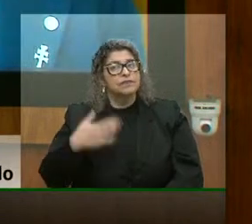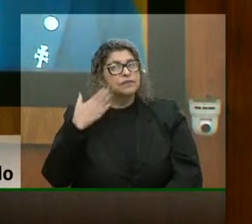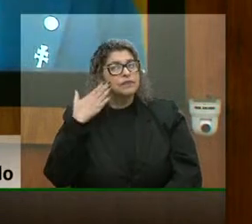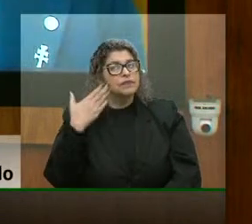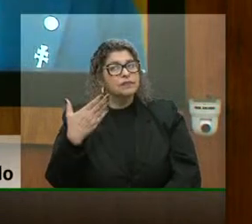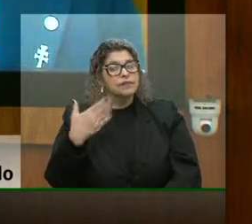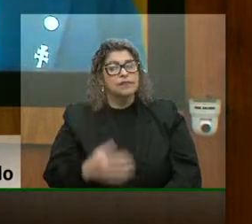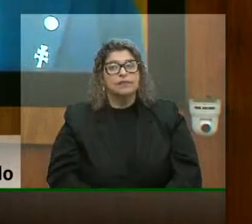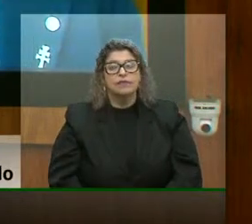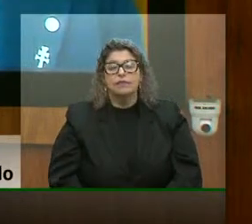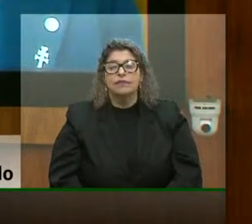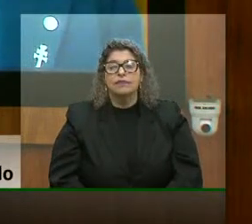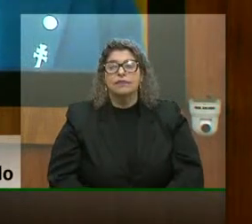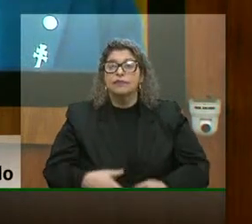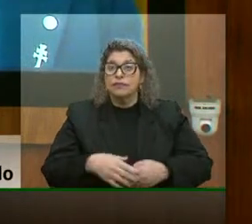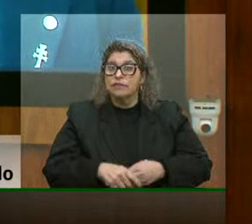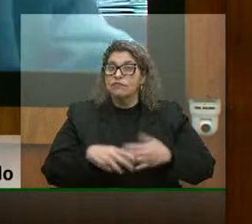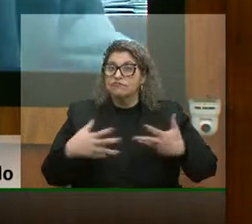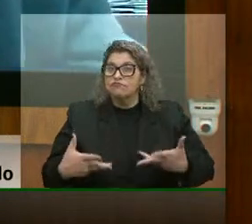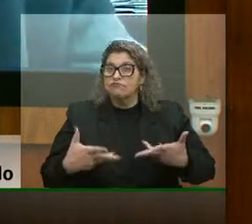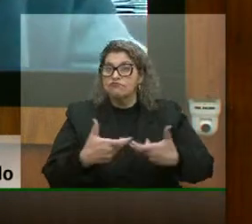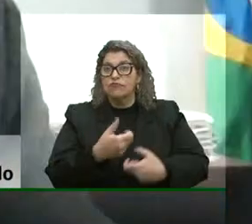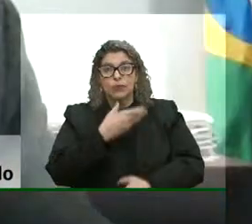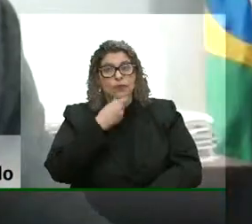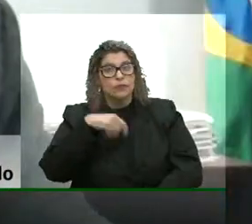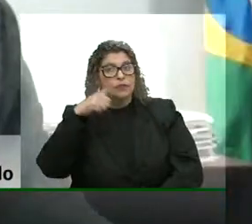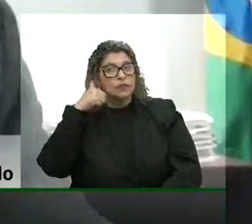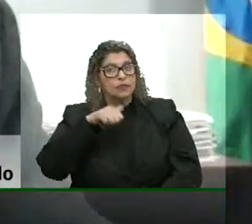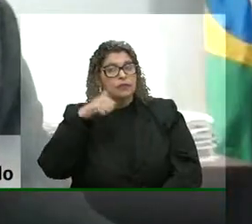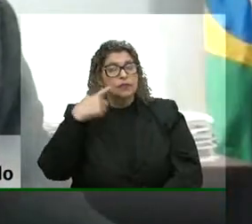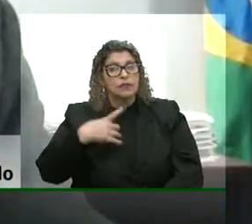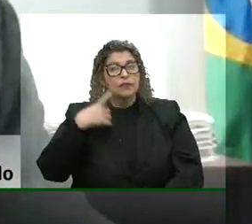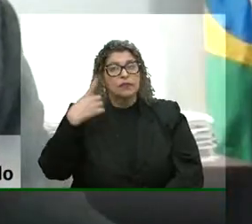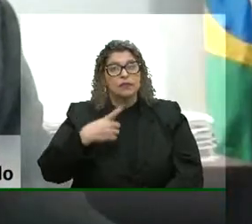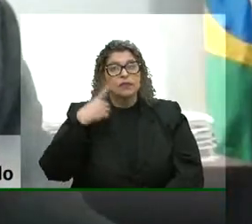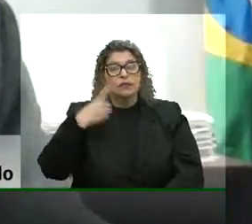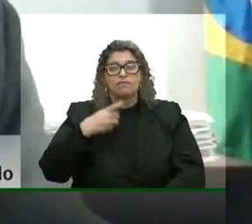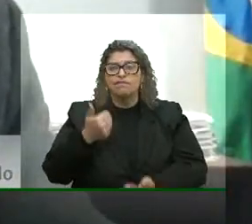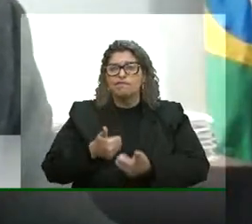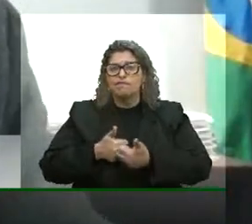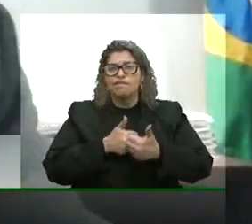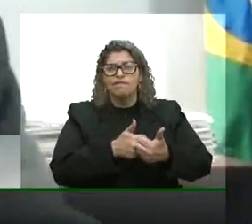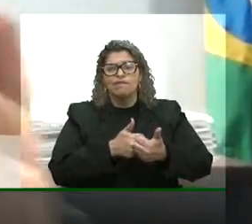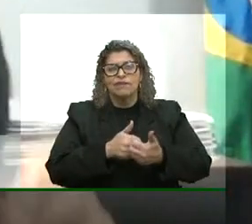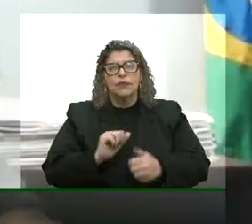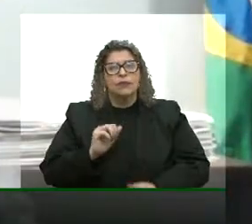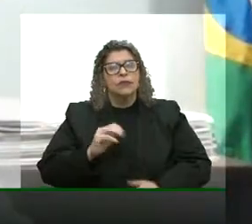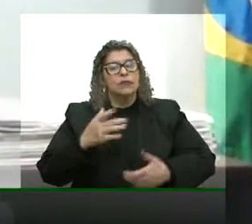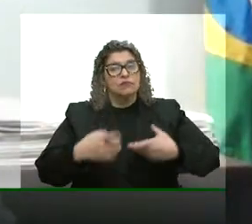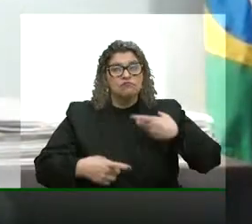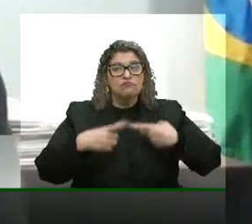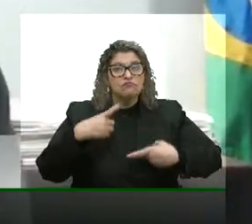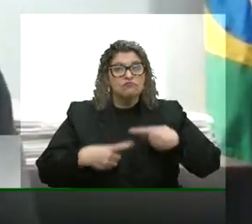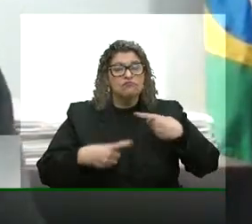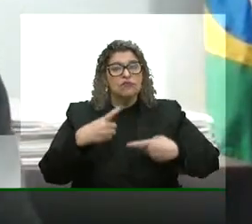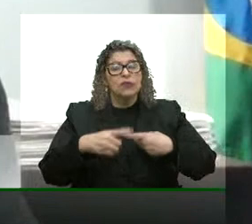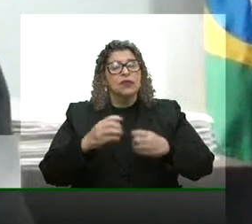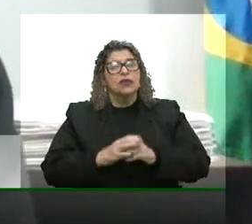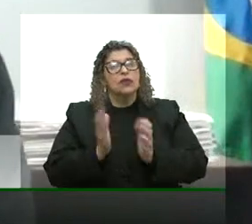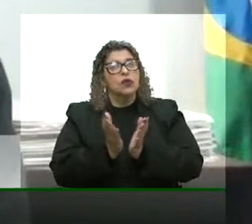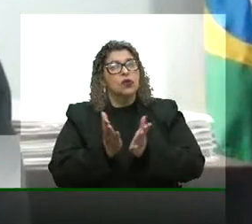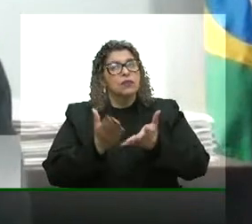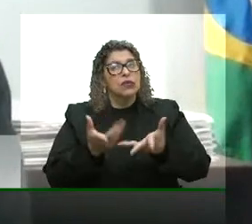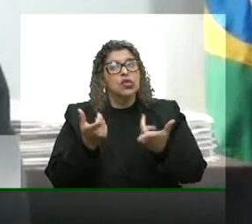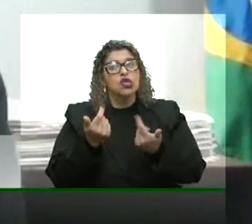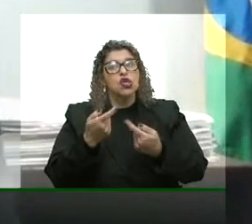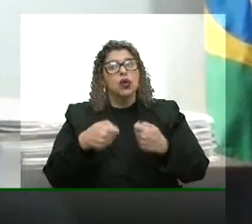Obrigado, presidente. Gostaria de cumprimentar a todos os colegas parlamentares, dizer que estamos acompanhando, trouxemos para discussão na Comissão de Economia, ainda no início